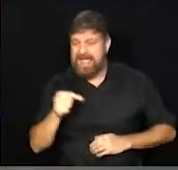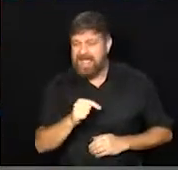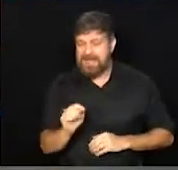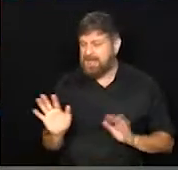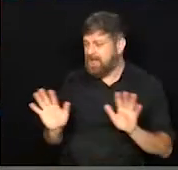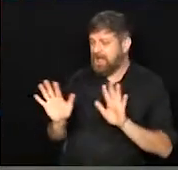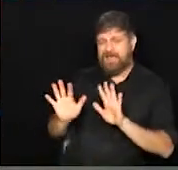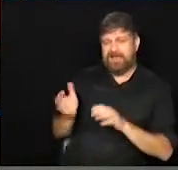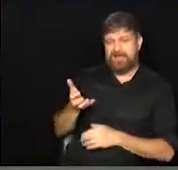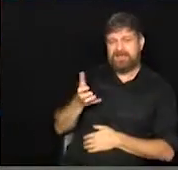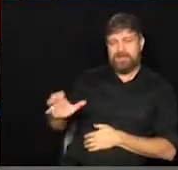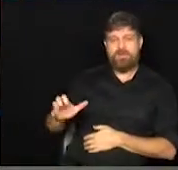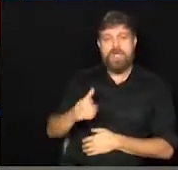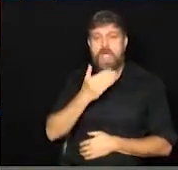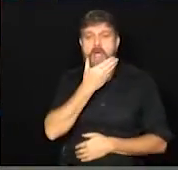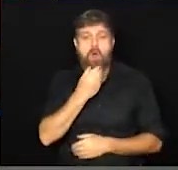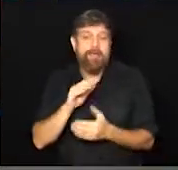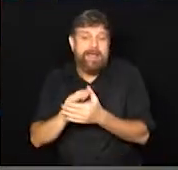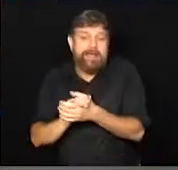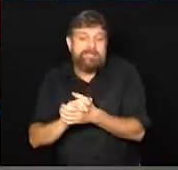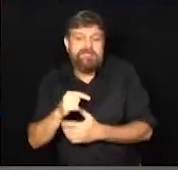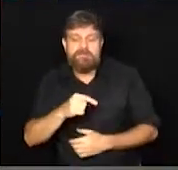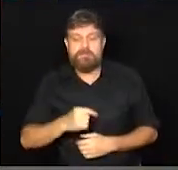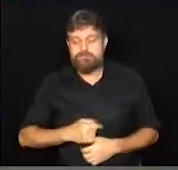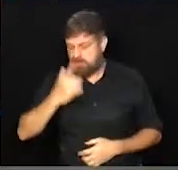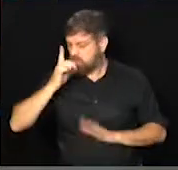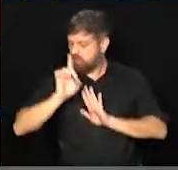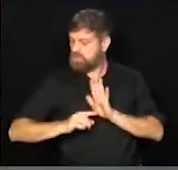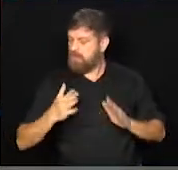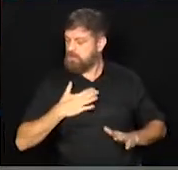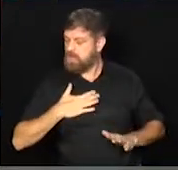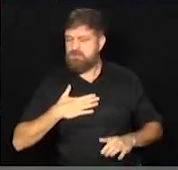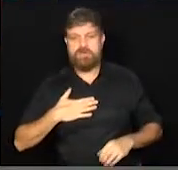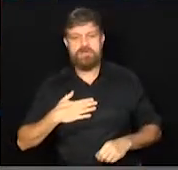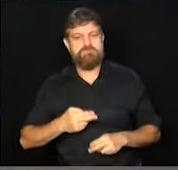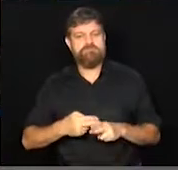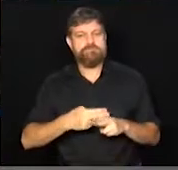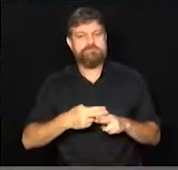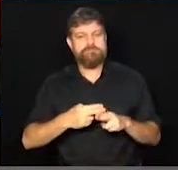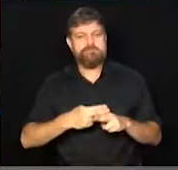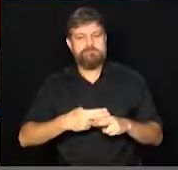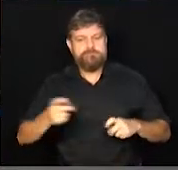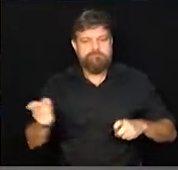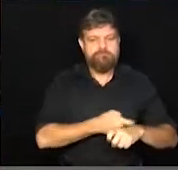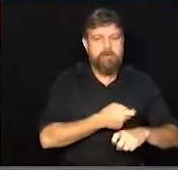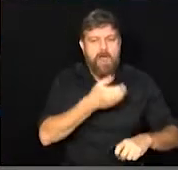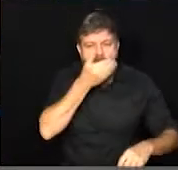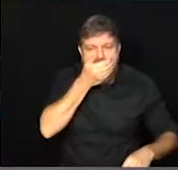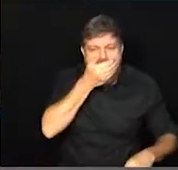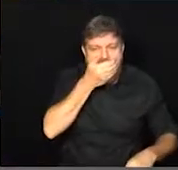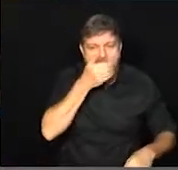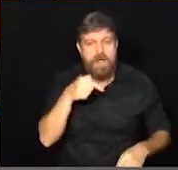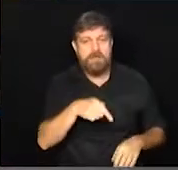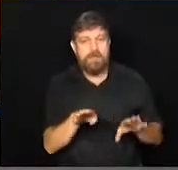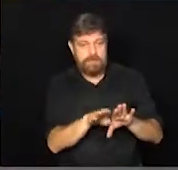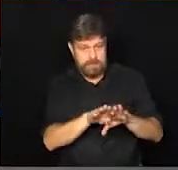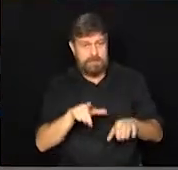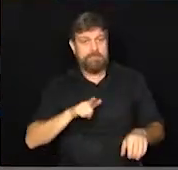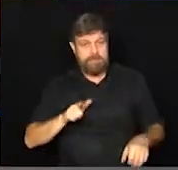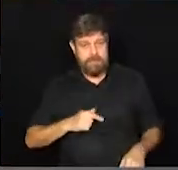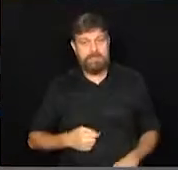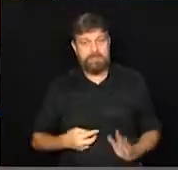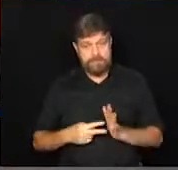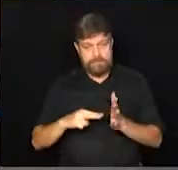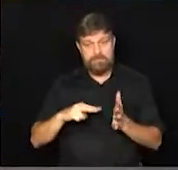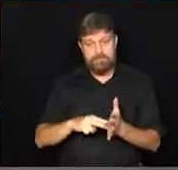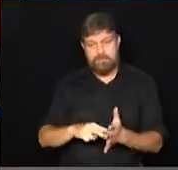eu digo ato sexual das mais várias, de uma forma ampliada, mas um ato sexual não consentido também pode ser considerado um estupro